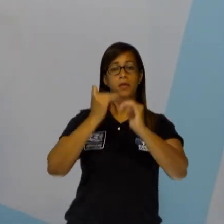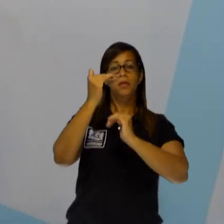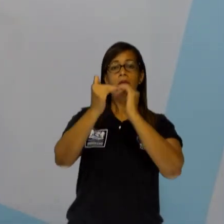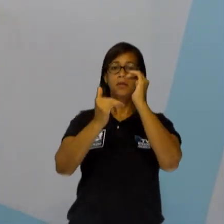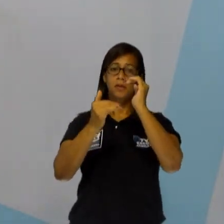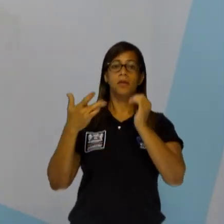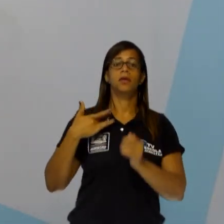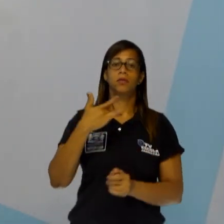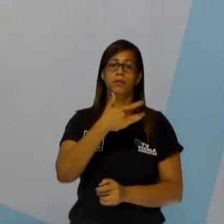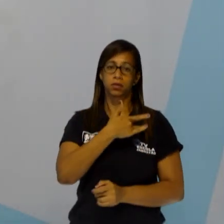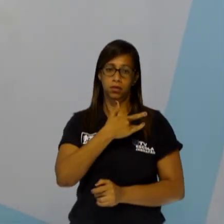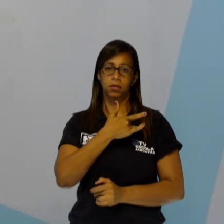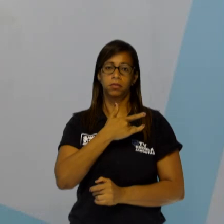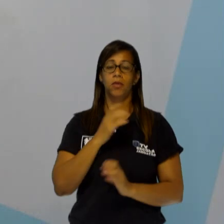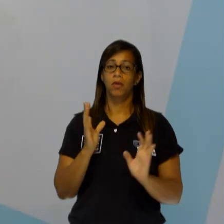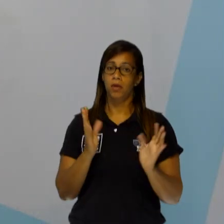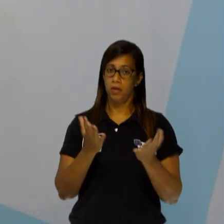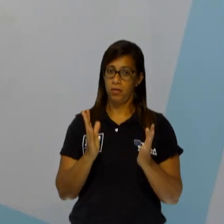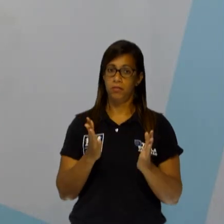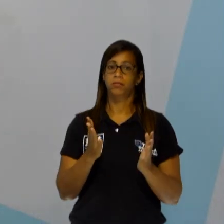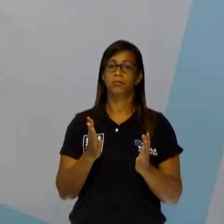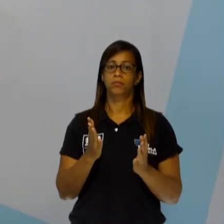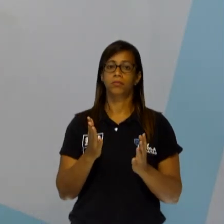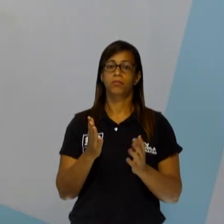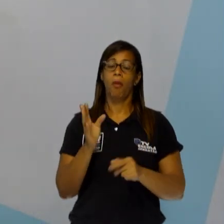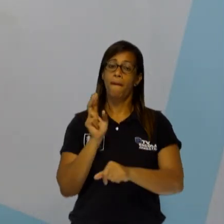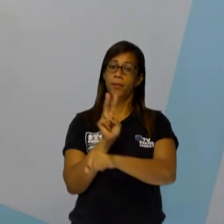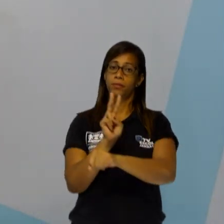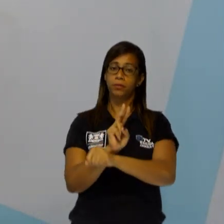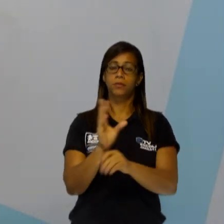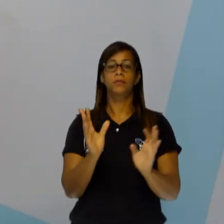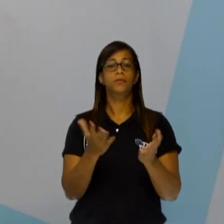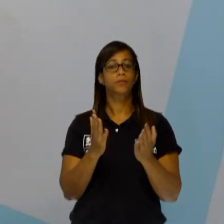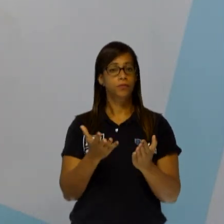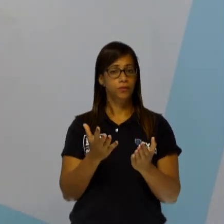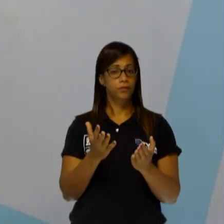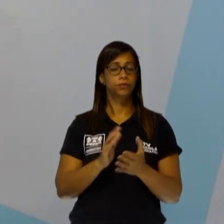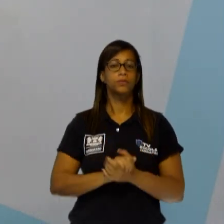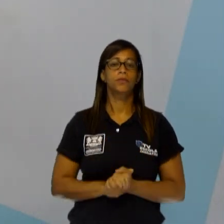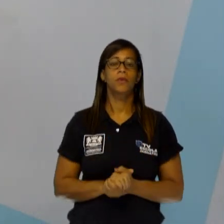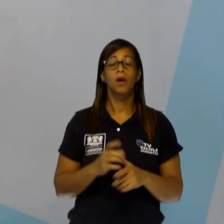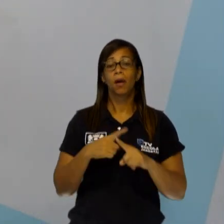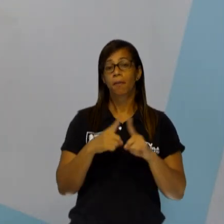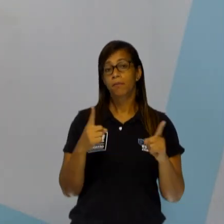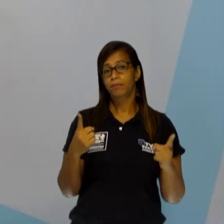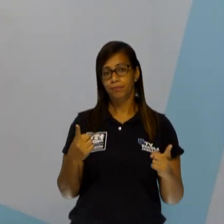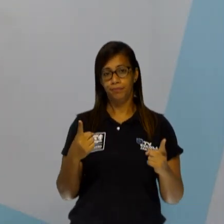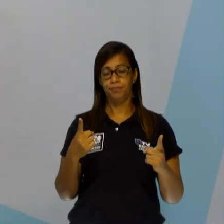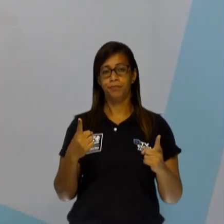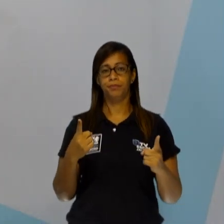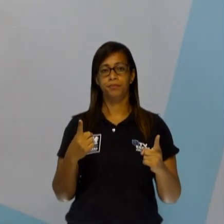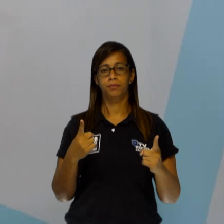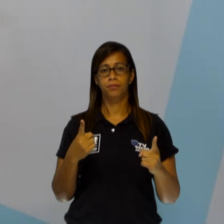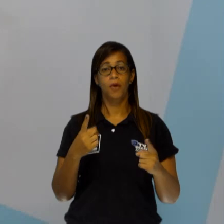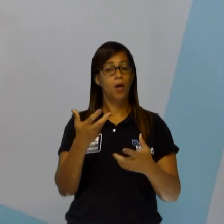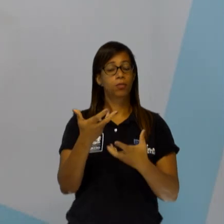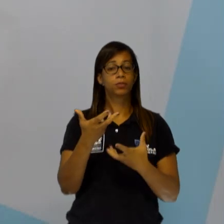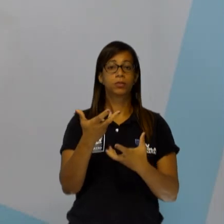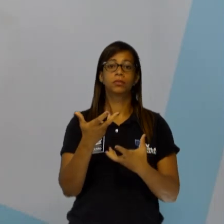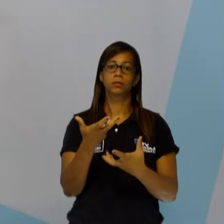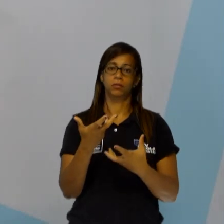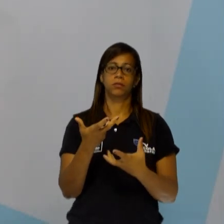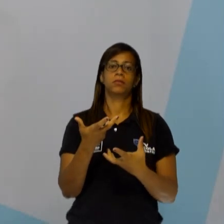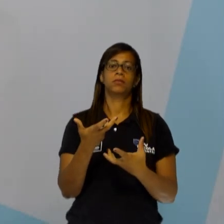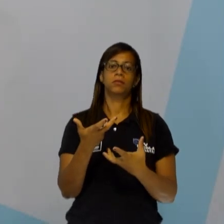saudável amanhã, eu dou toda a proteção hoje. Então nós temos ela e temos eu. Só que isso não é o que configura